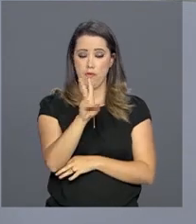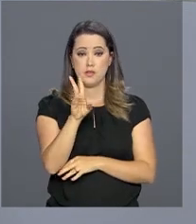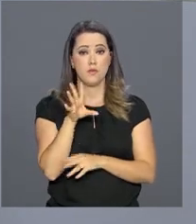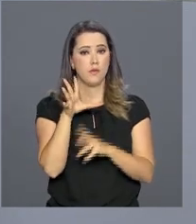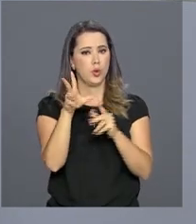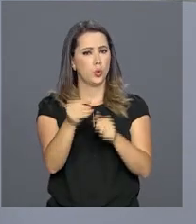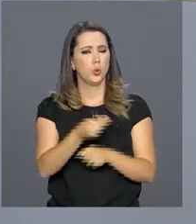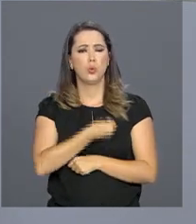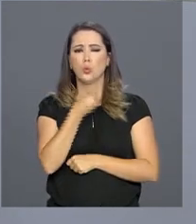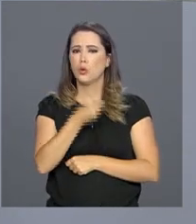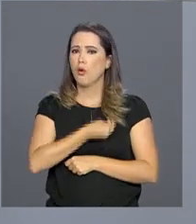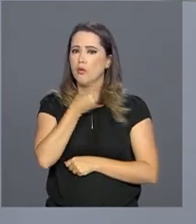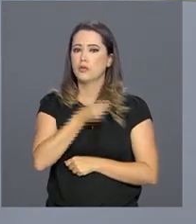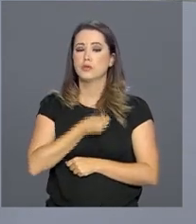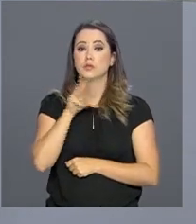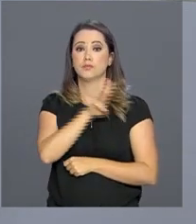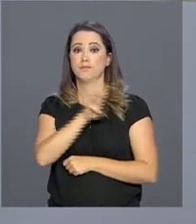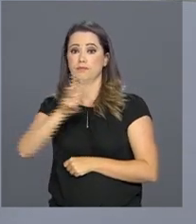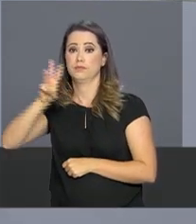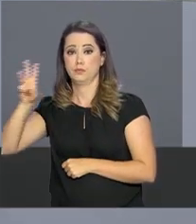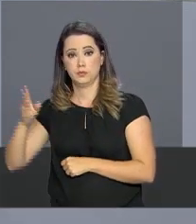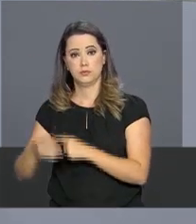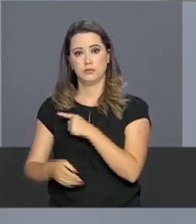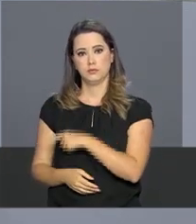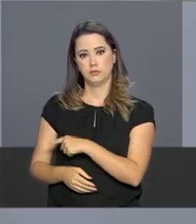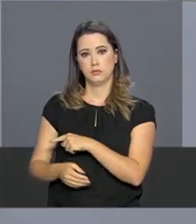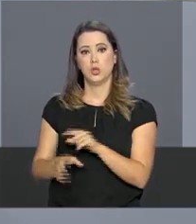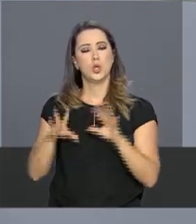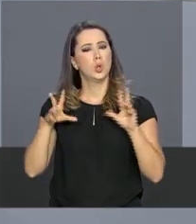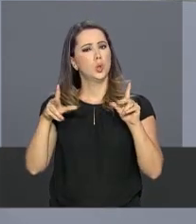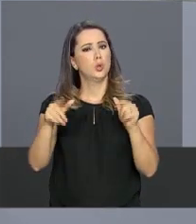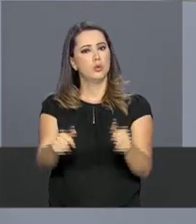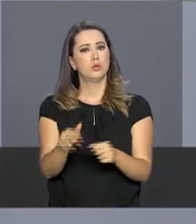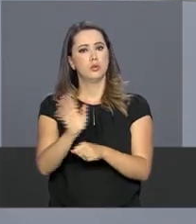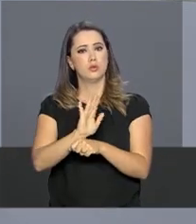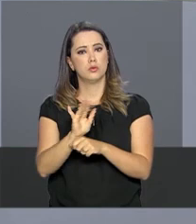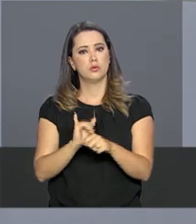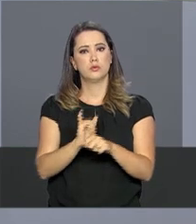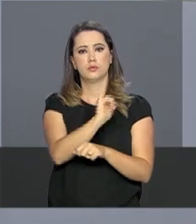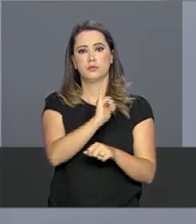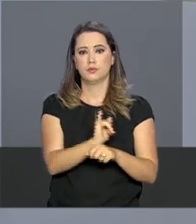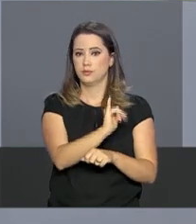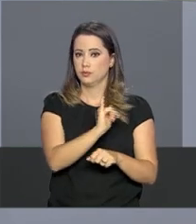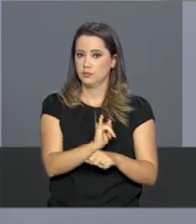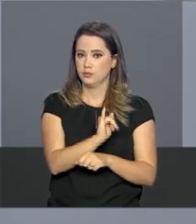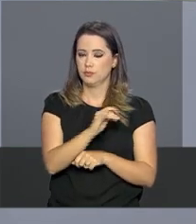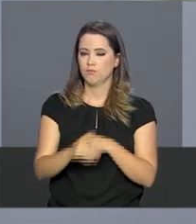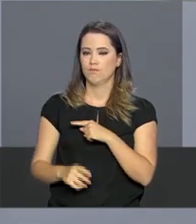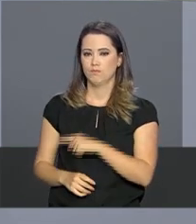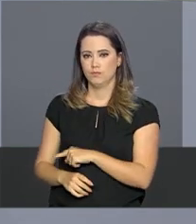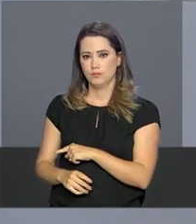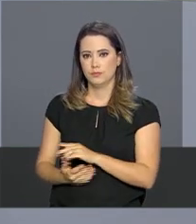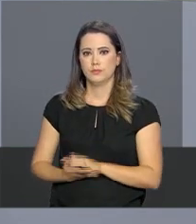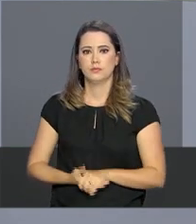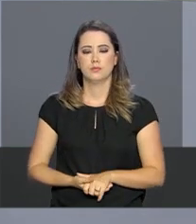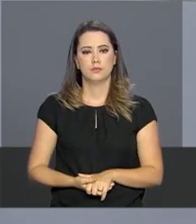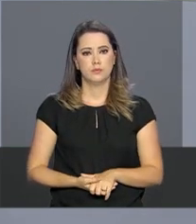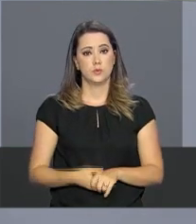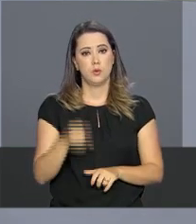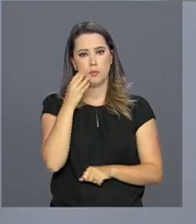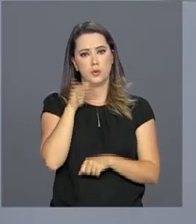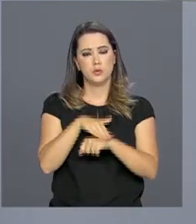a programação ao vivo pelo site da NBR na internet e todas as reportagens estão disponíveis em nosso canal no YouTube.